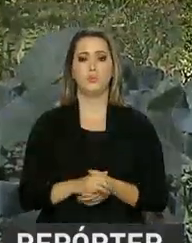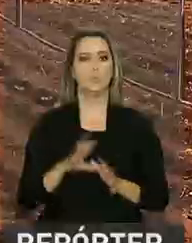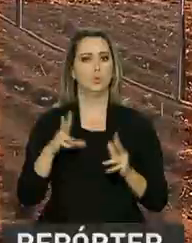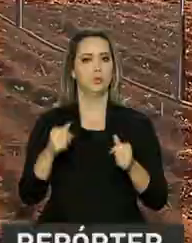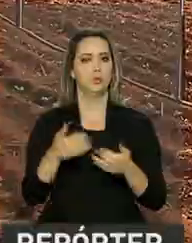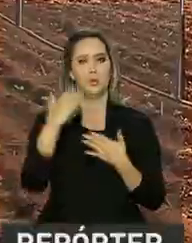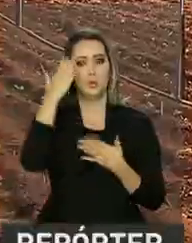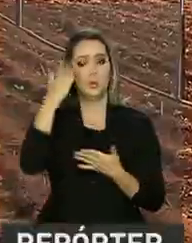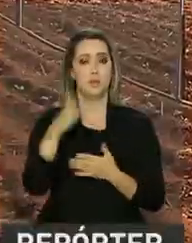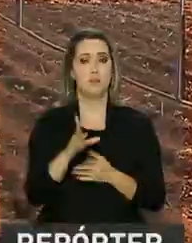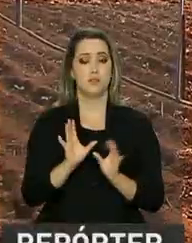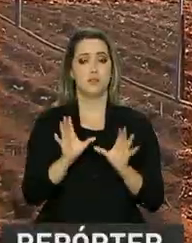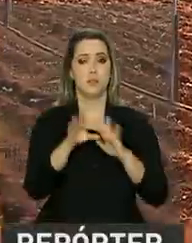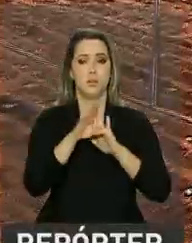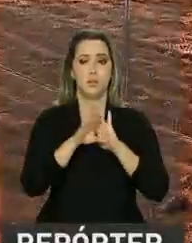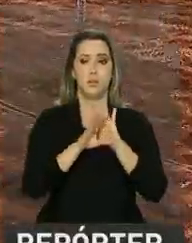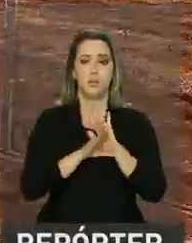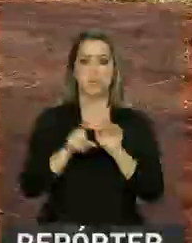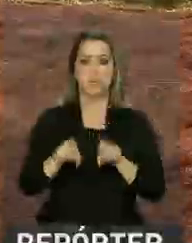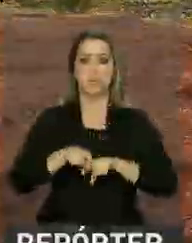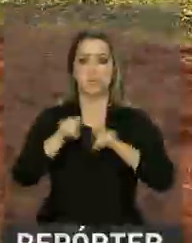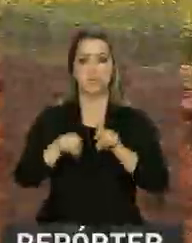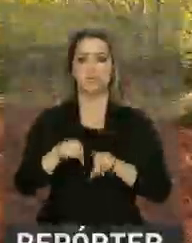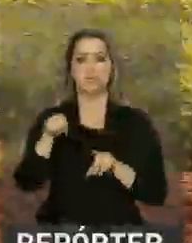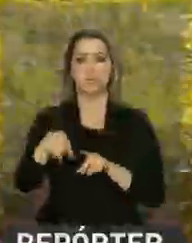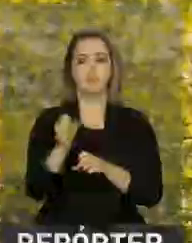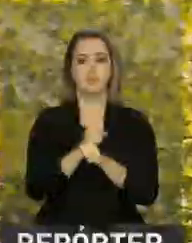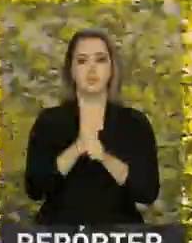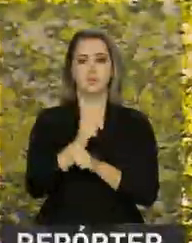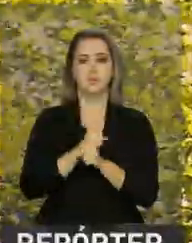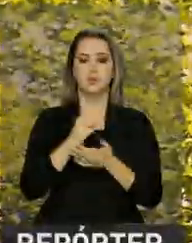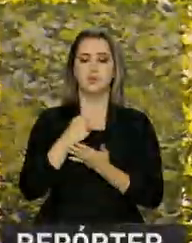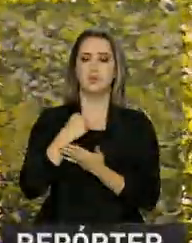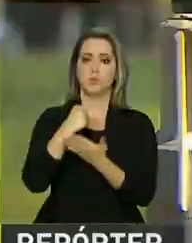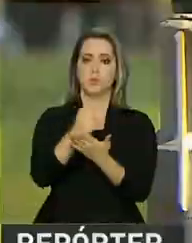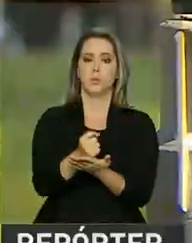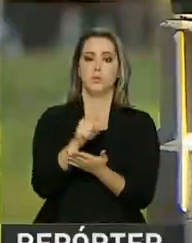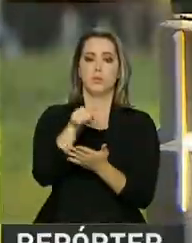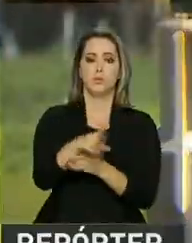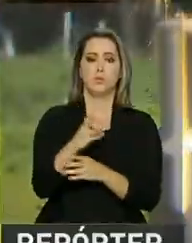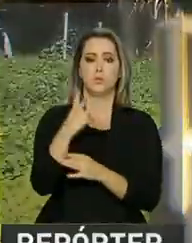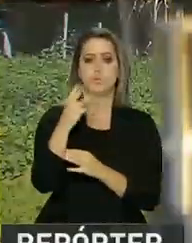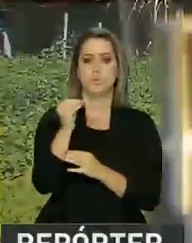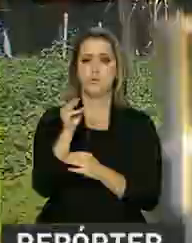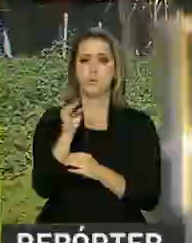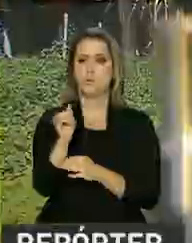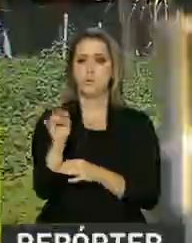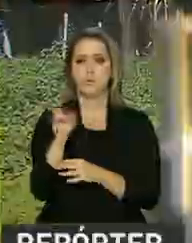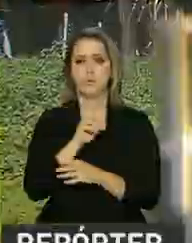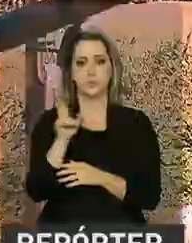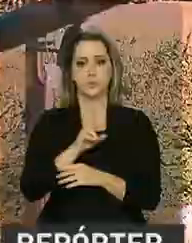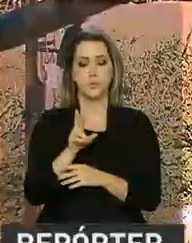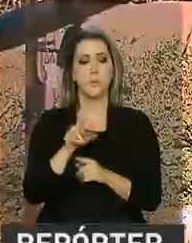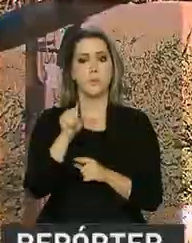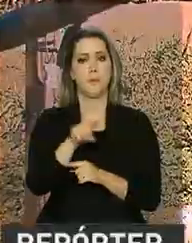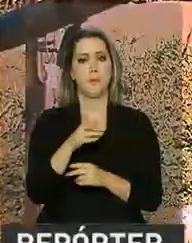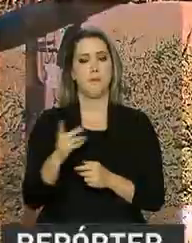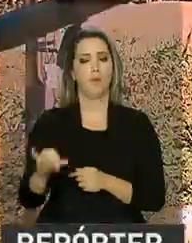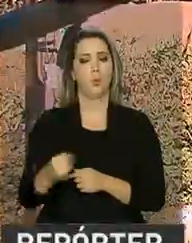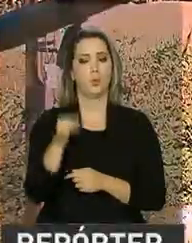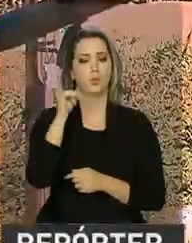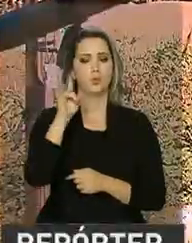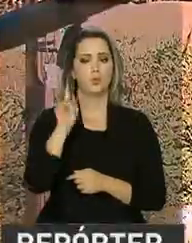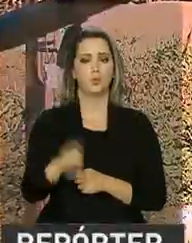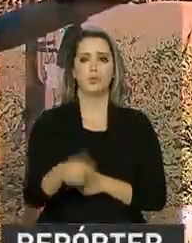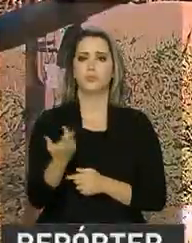safra que este ano vai colocar à disposição da Agricultura Familiar R 30 bilhões de reais os juros